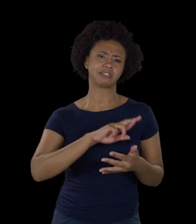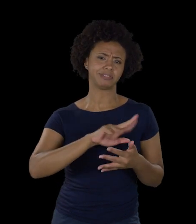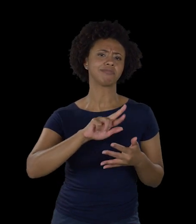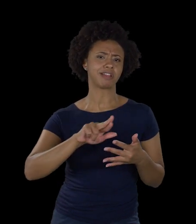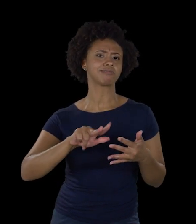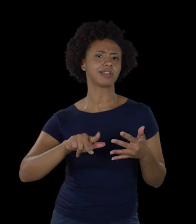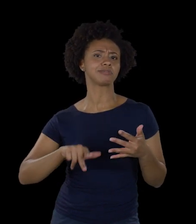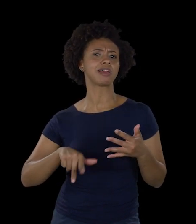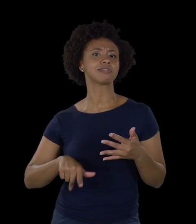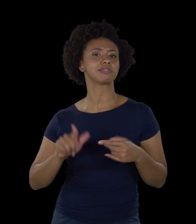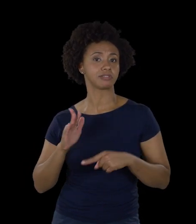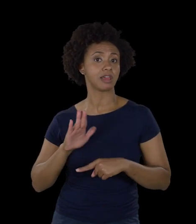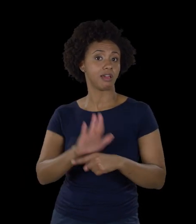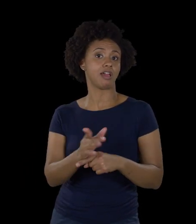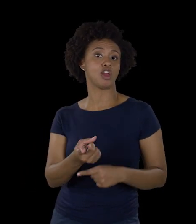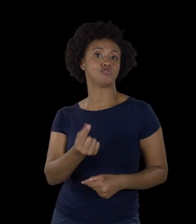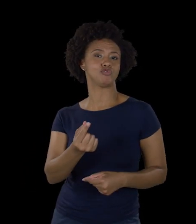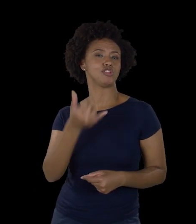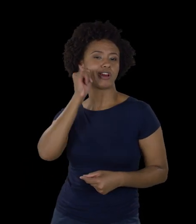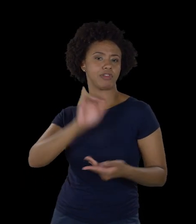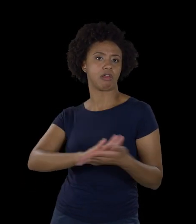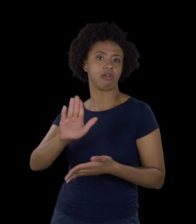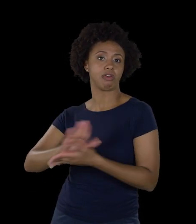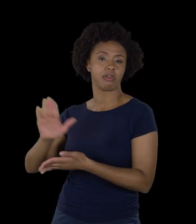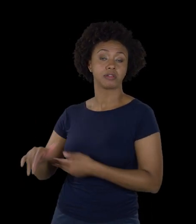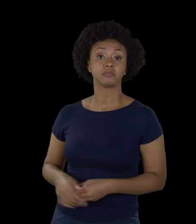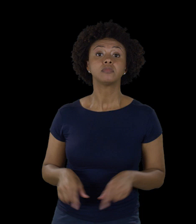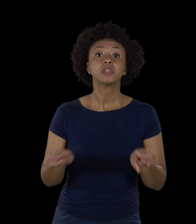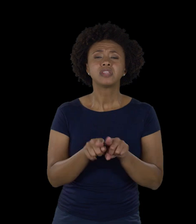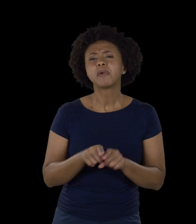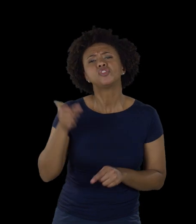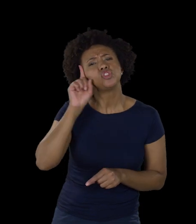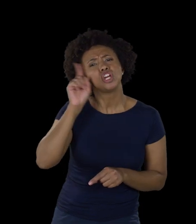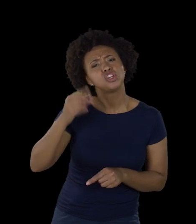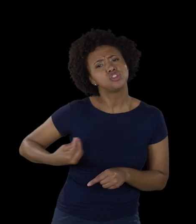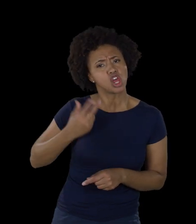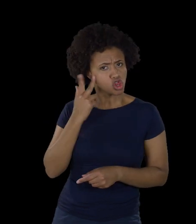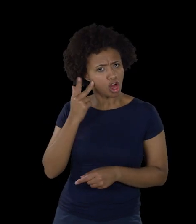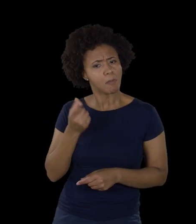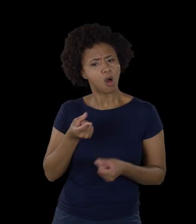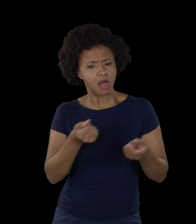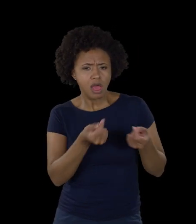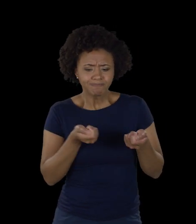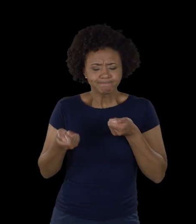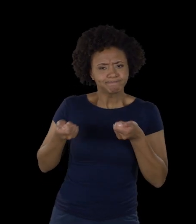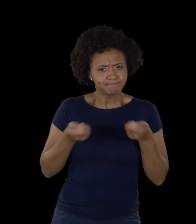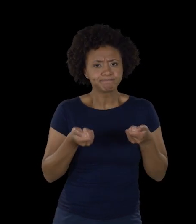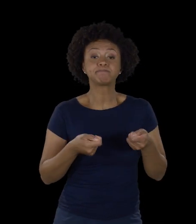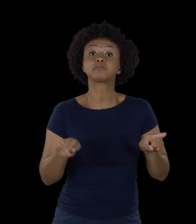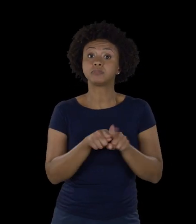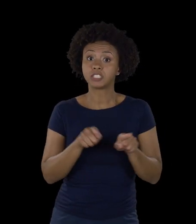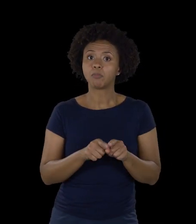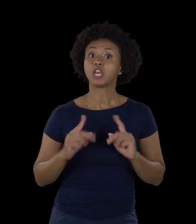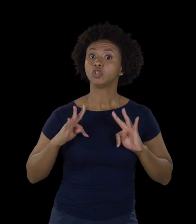que podem fazer a diferença. Faça pequenas economias no seu dia a dia, planilhe os seus gastos, sobretudo